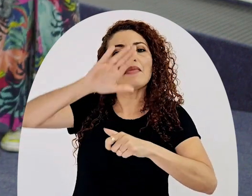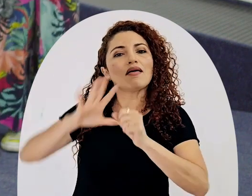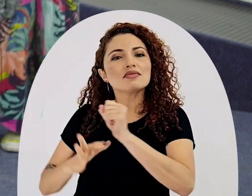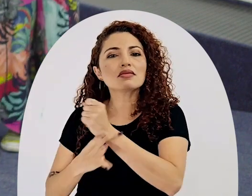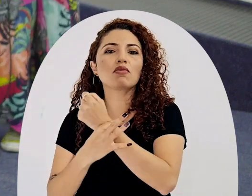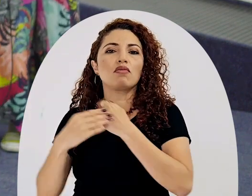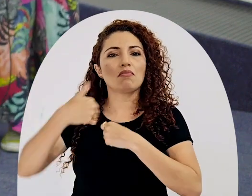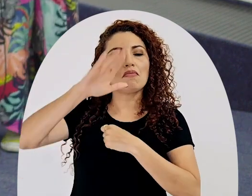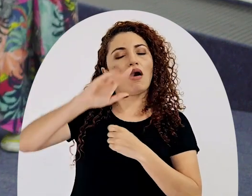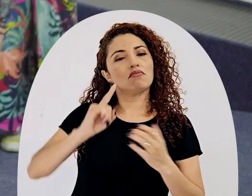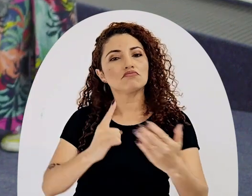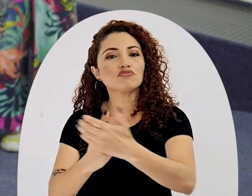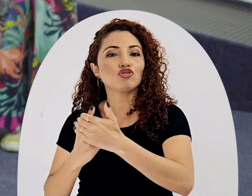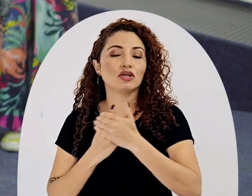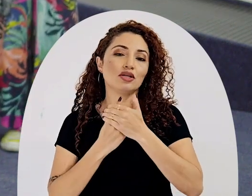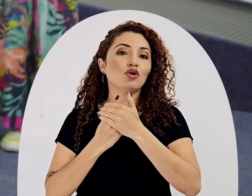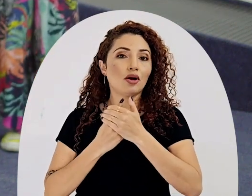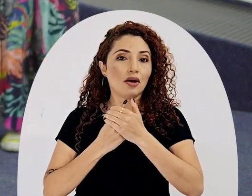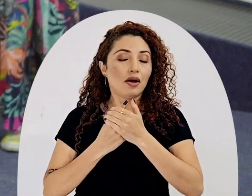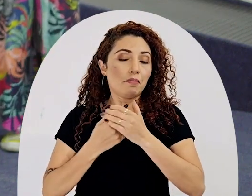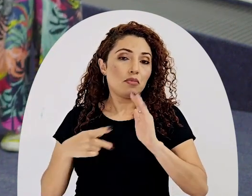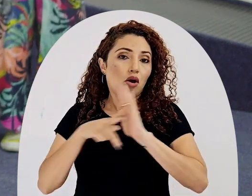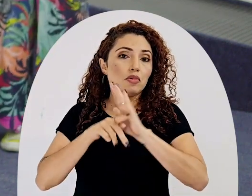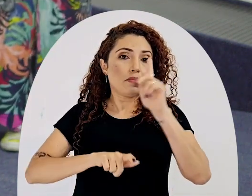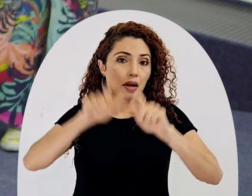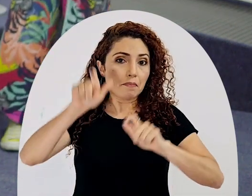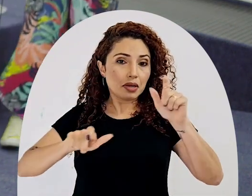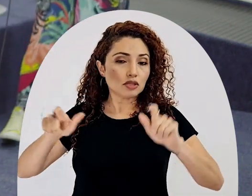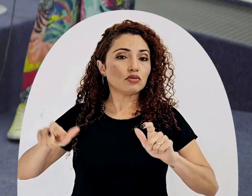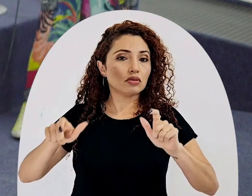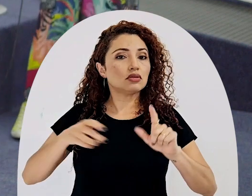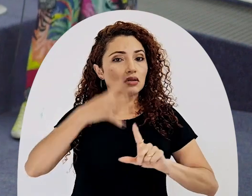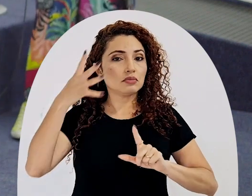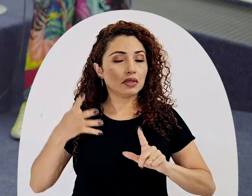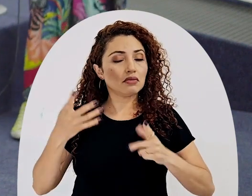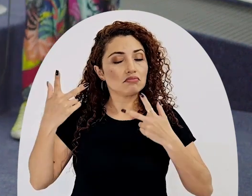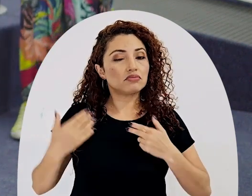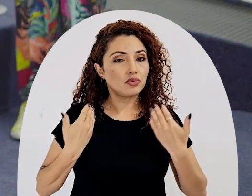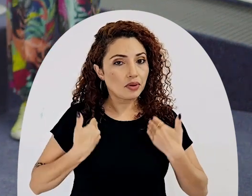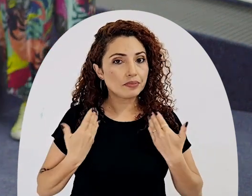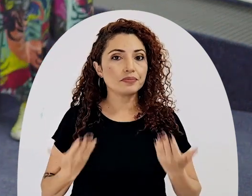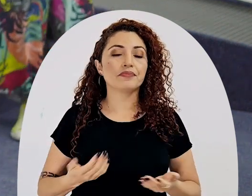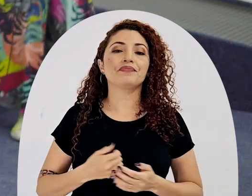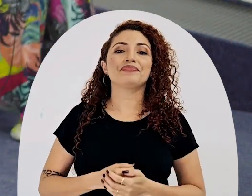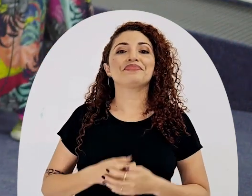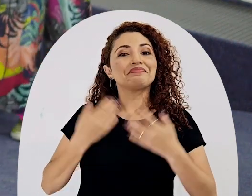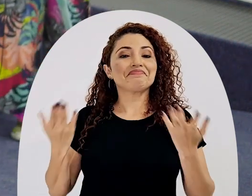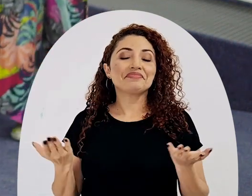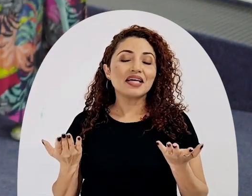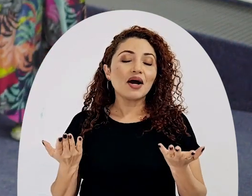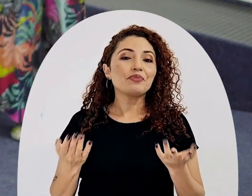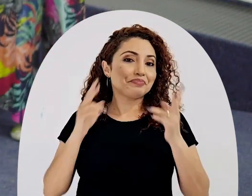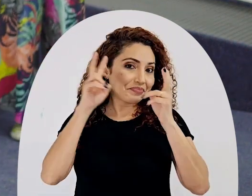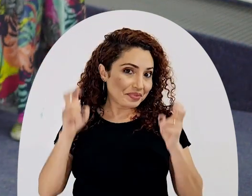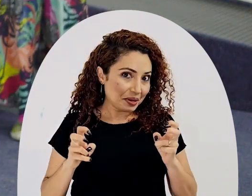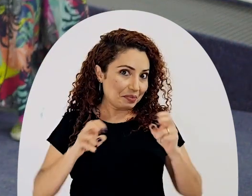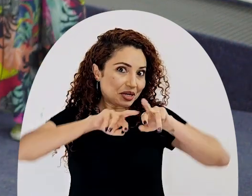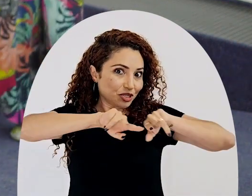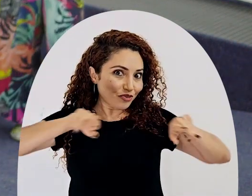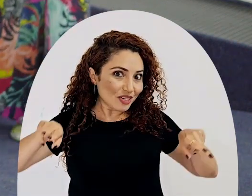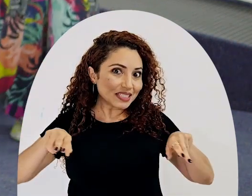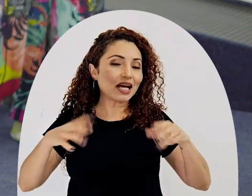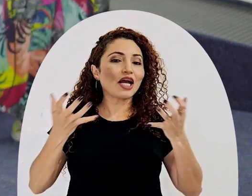pessoas como eu. E falando em diversidade, eu queria fazer uma pergunta também para vocês, já que vocês estão muito participativos,